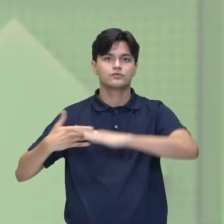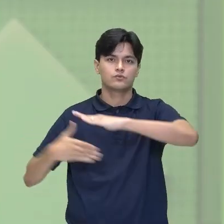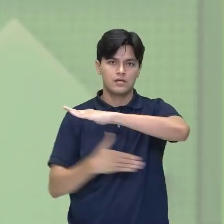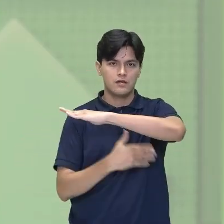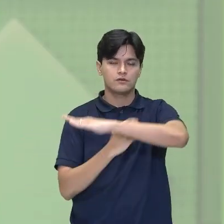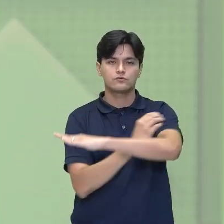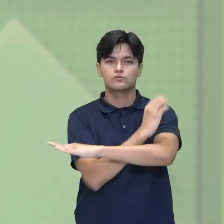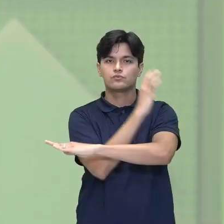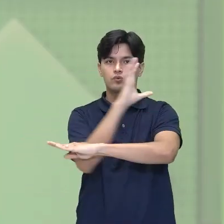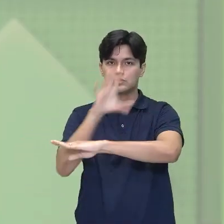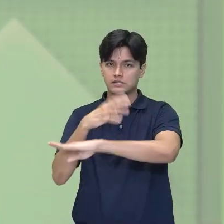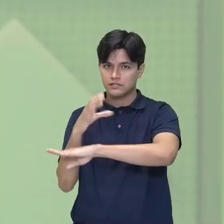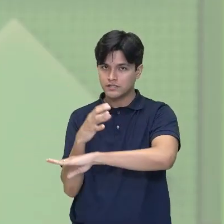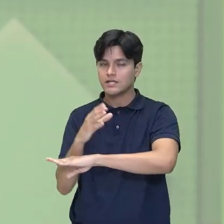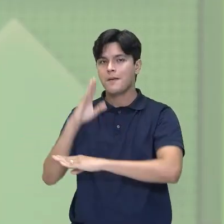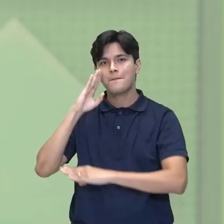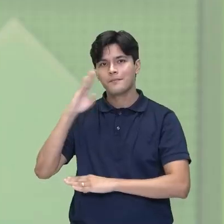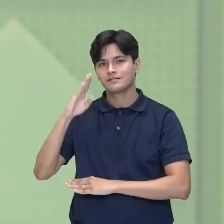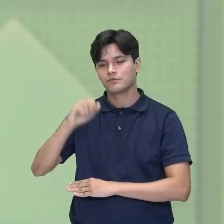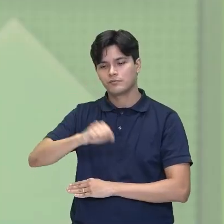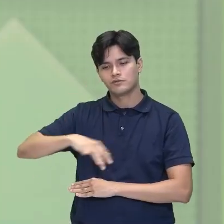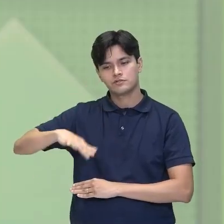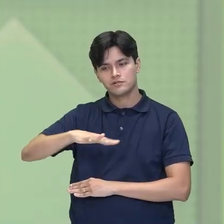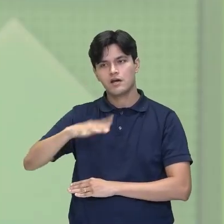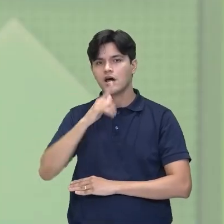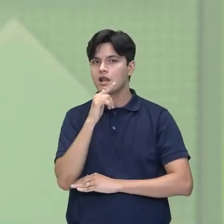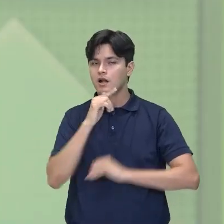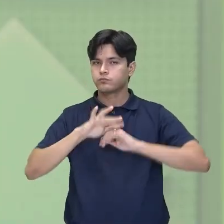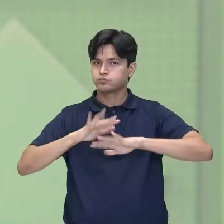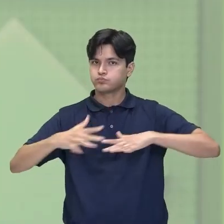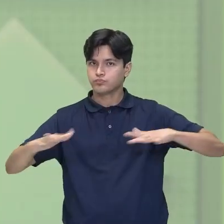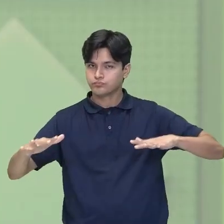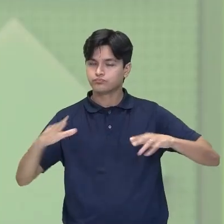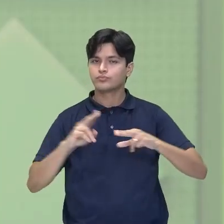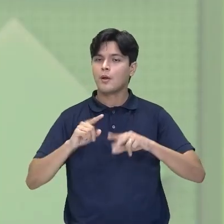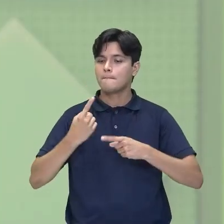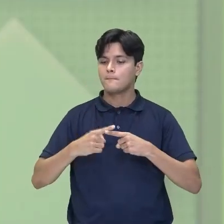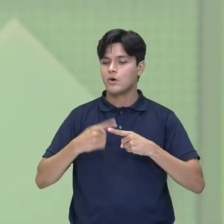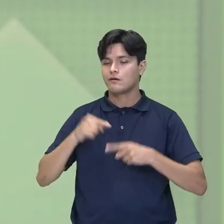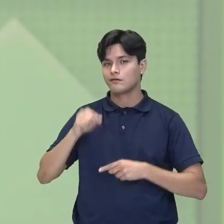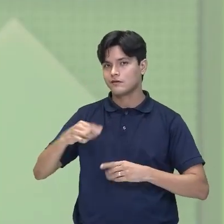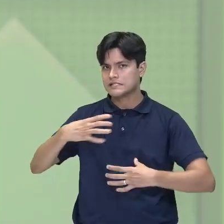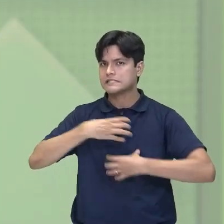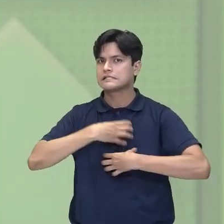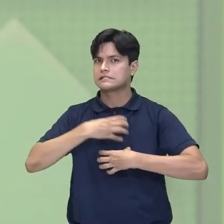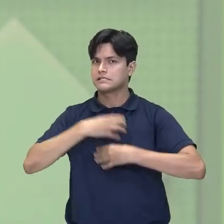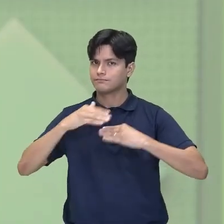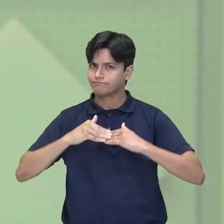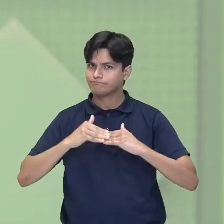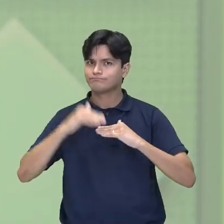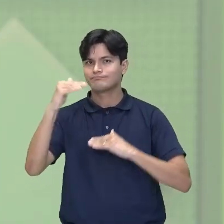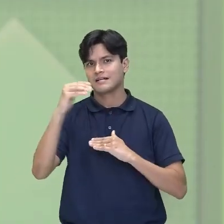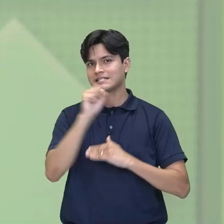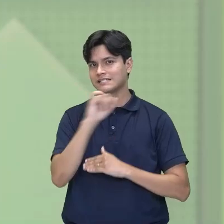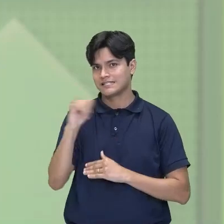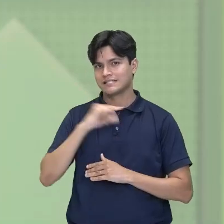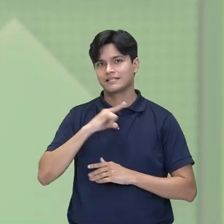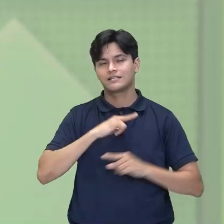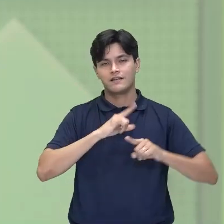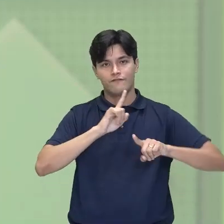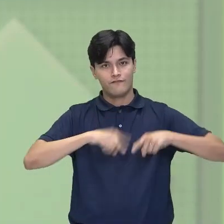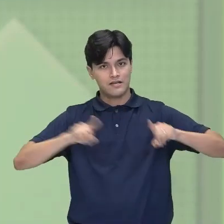os aquáticos, que são mais sensíveis ainda a qualquer tipo de variação